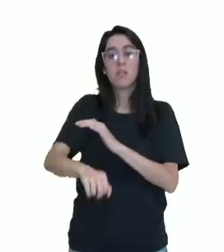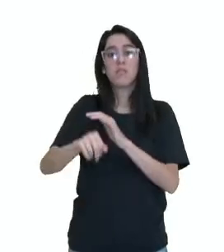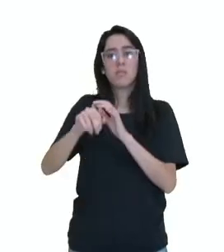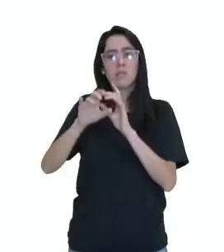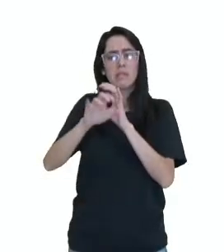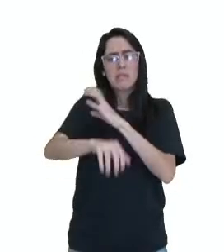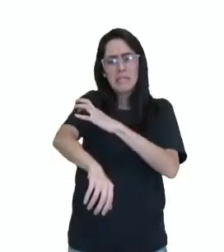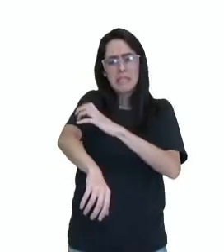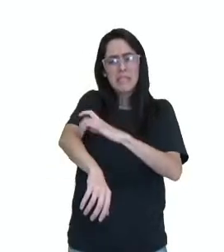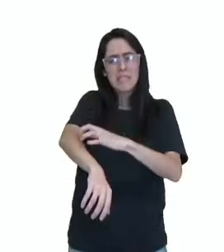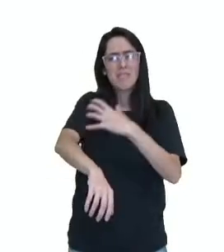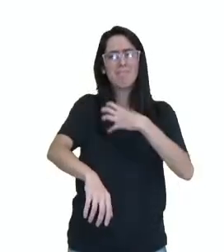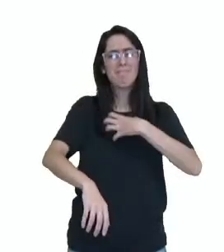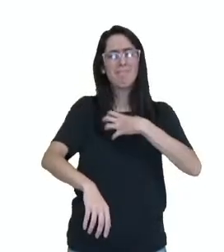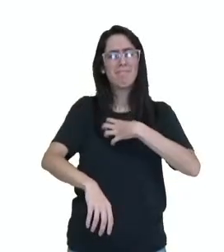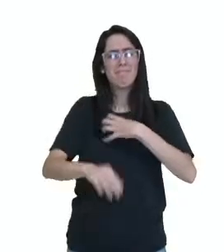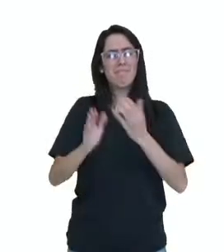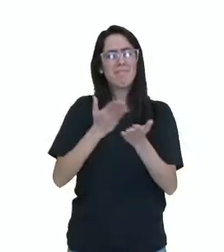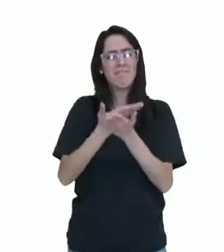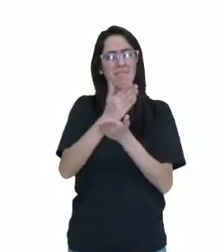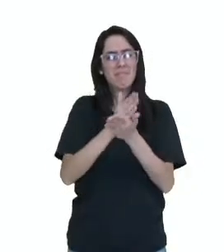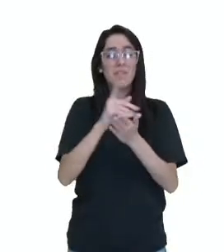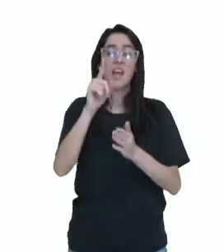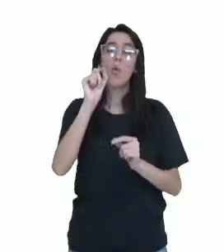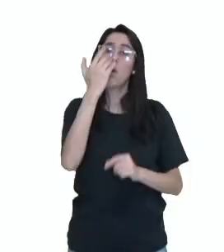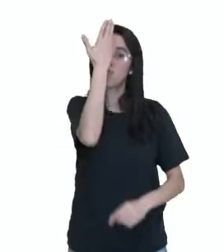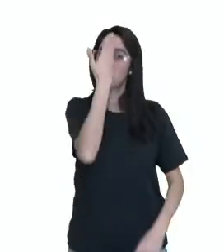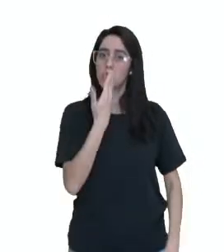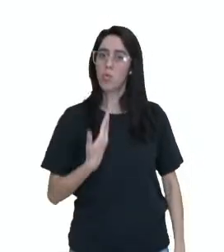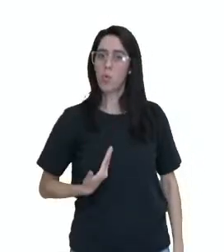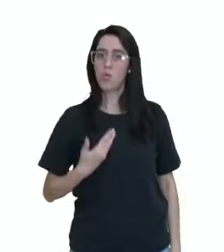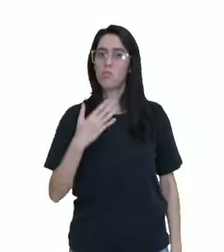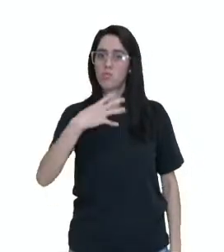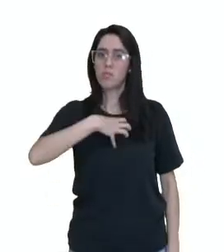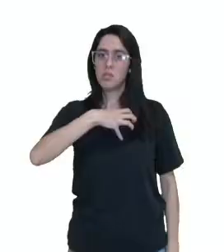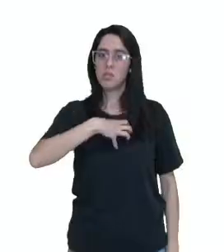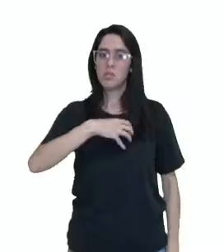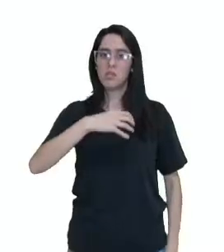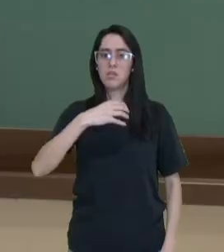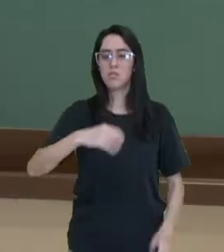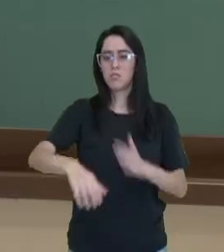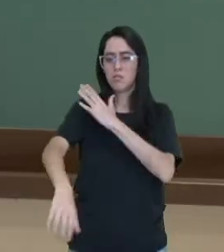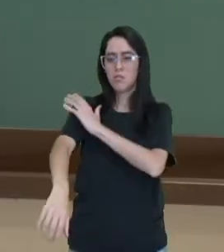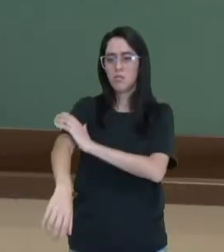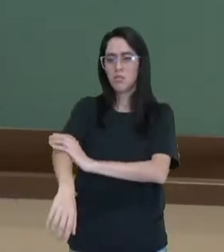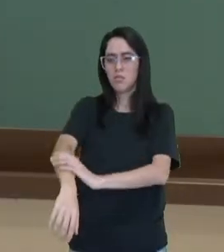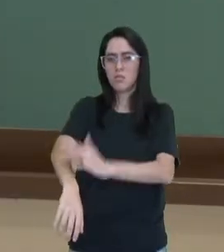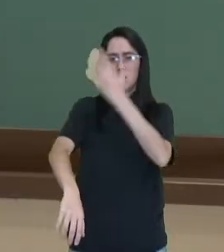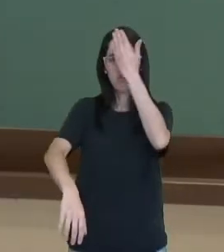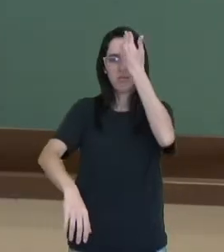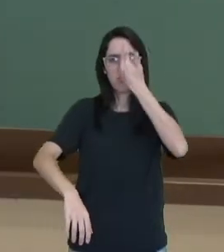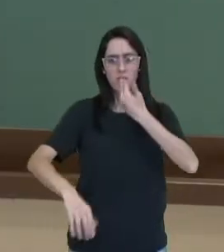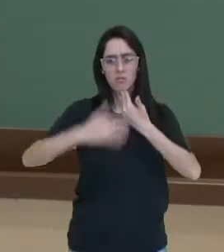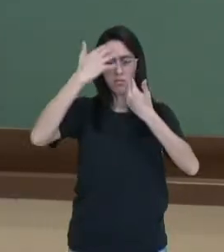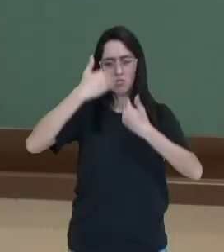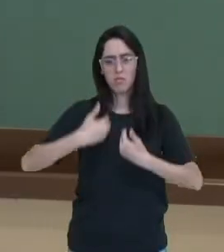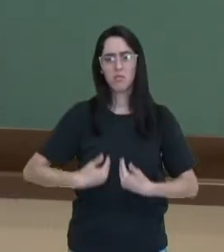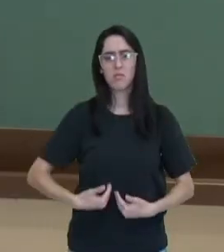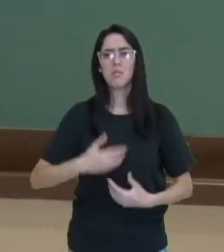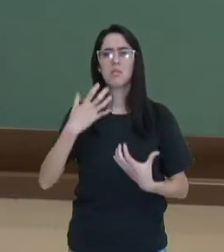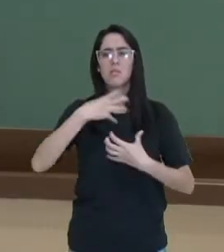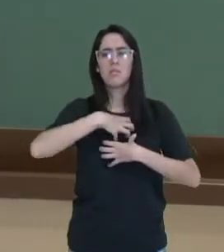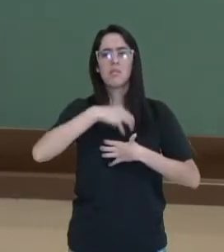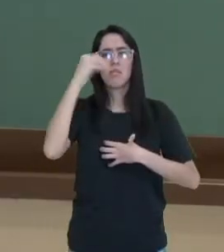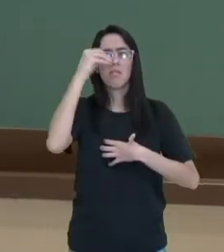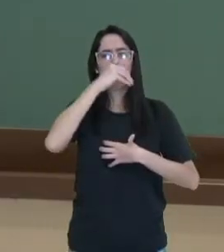perna. Geralmente é de um lado do corpo, então de um lado do corpo você vai sentir fraqueza, formigamento,